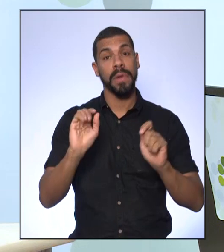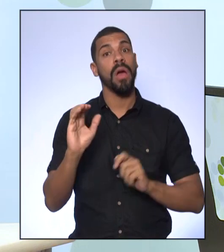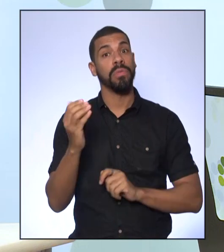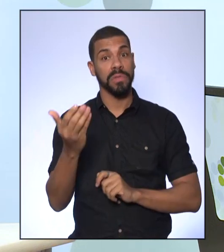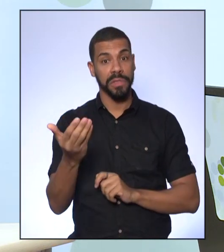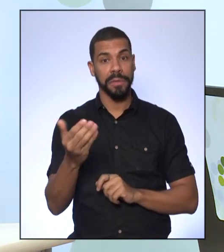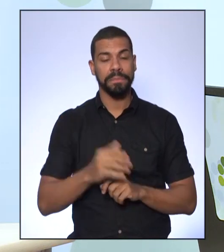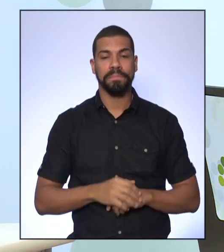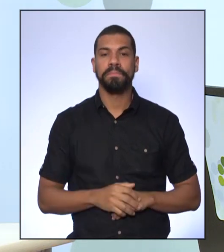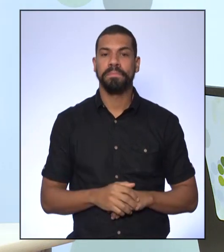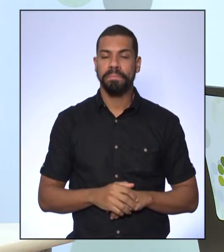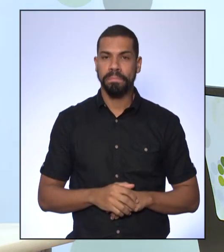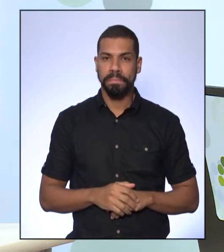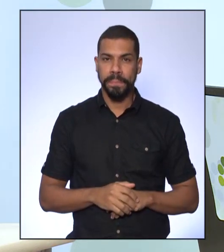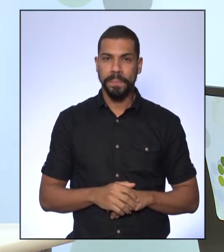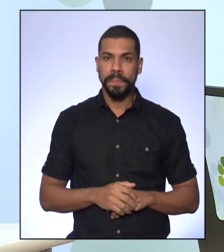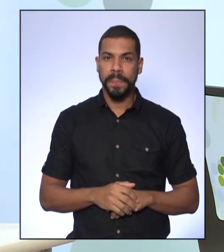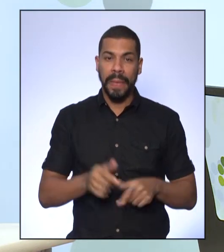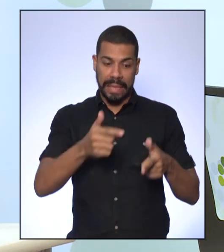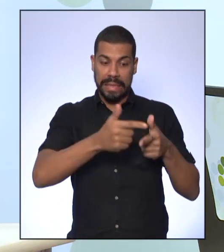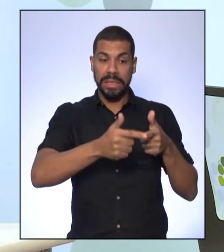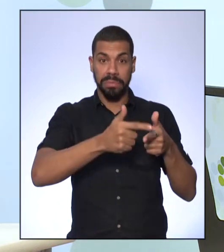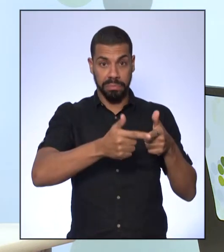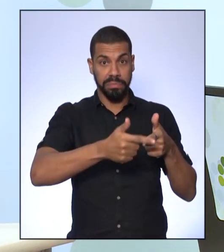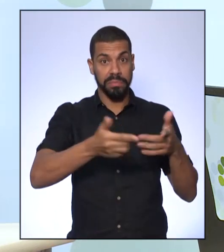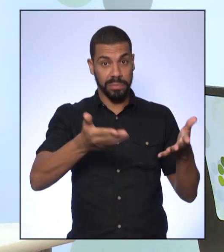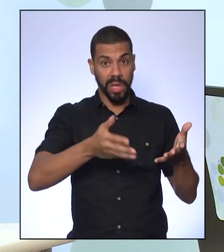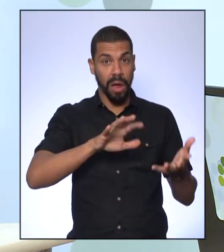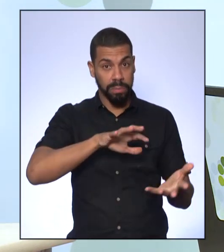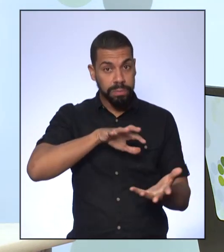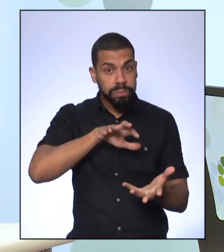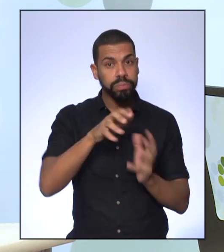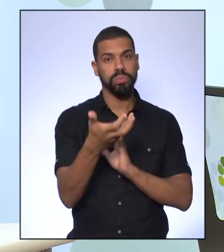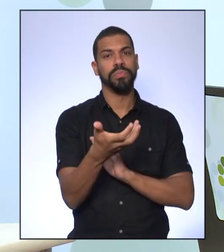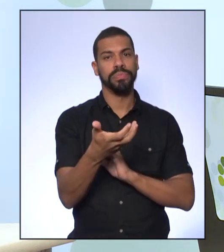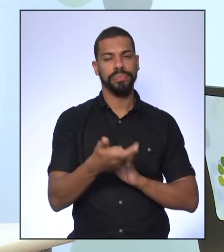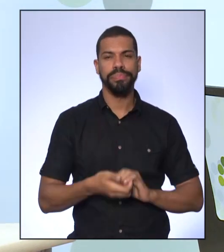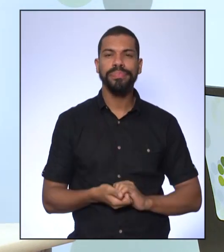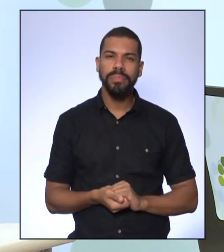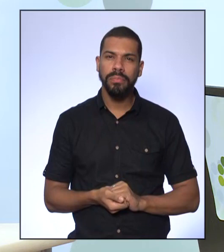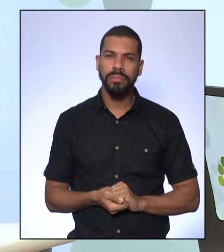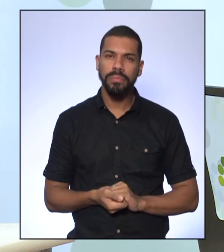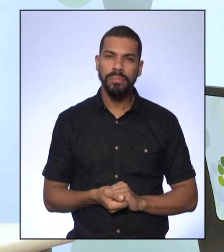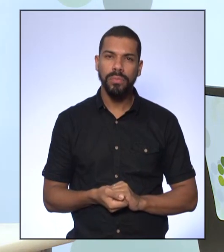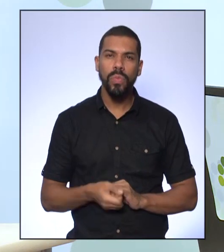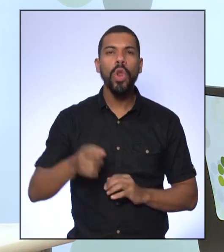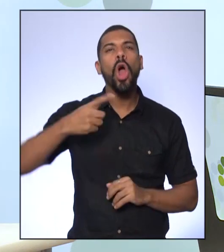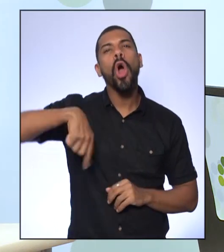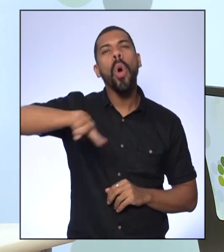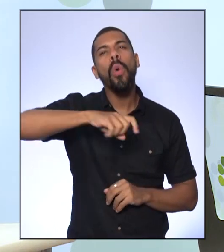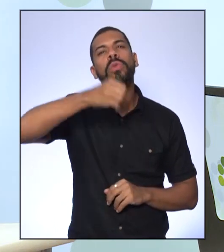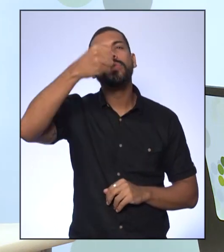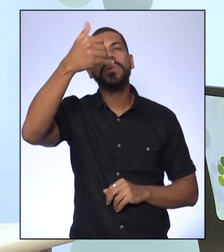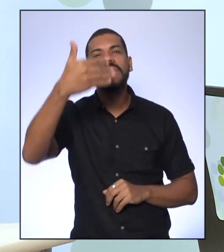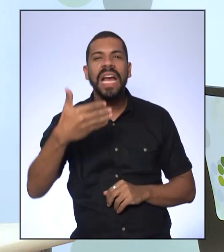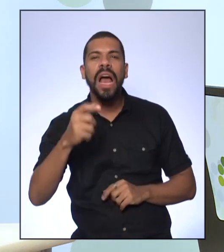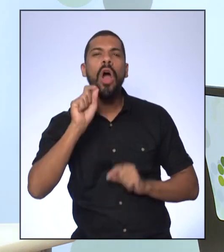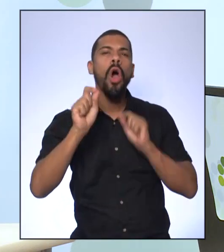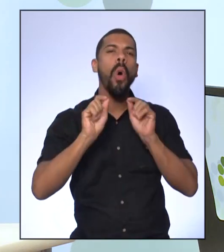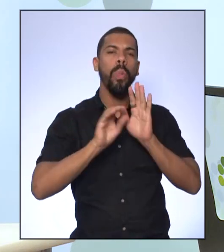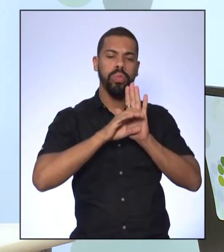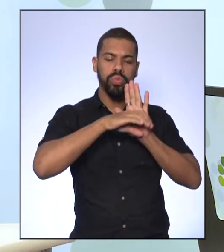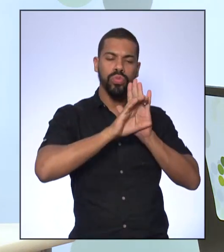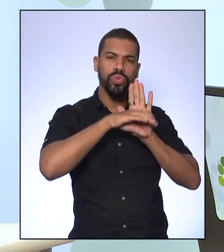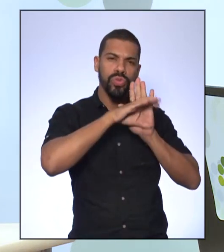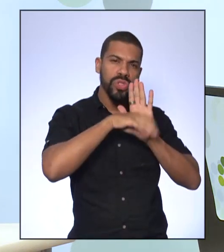recentemente sobre esse tipo de desastres. E quando a gente fala em desastre, não tem outros conceitos também.